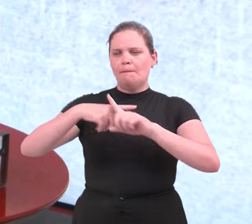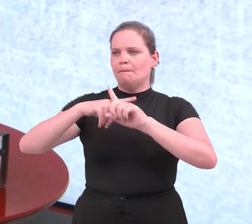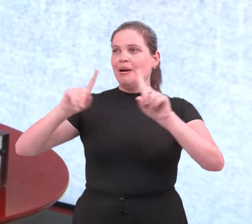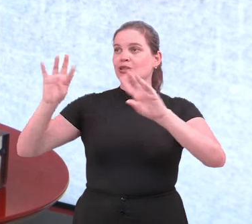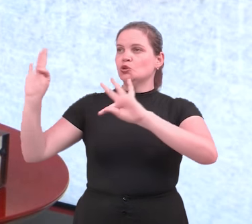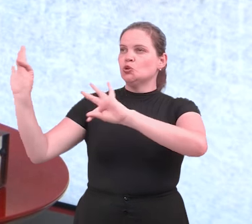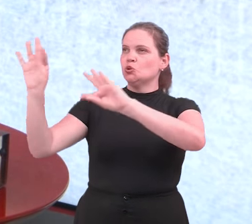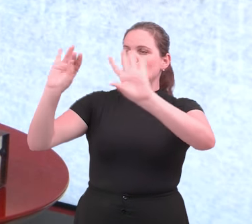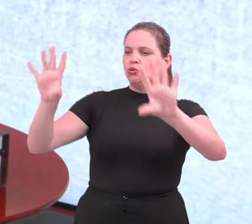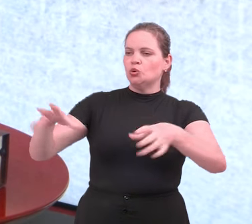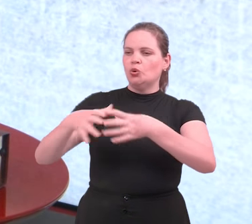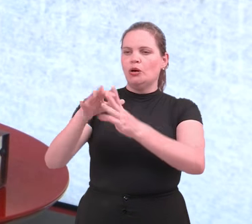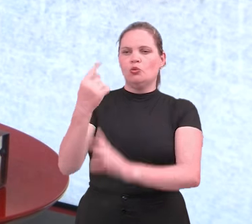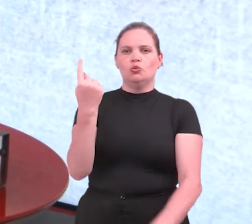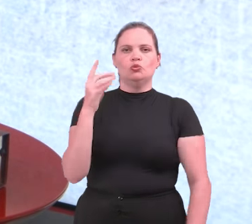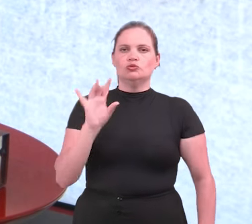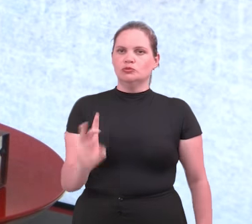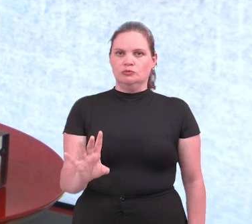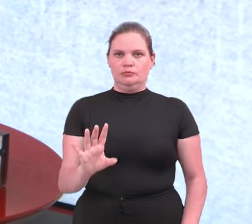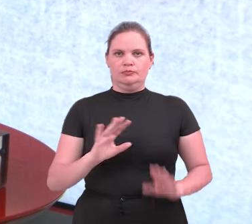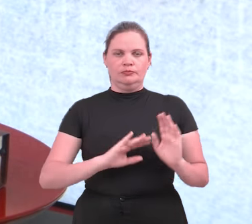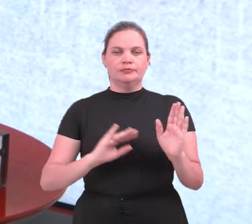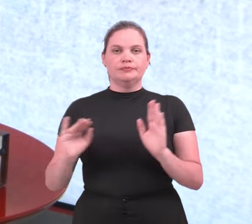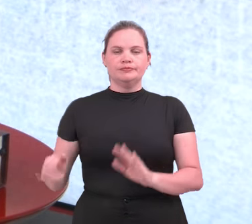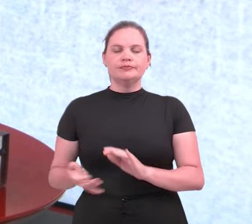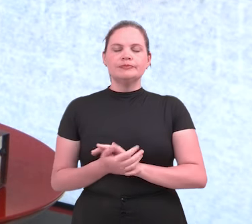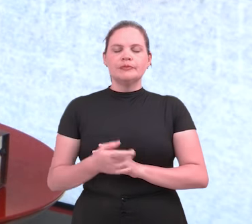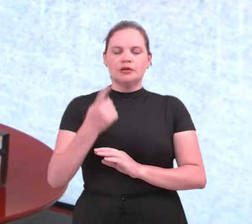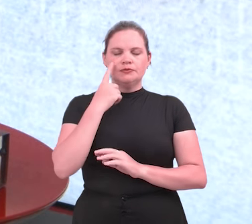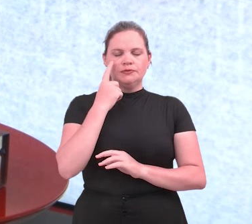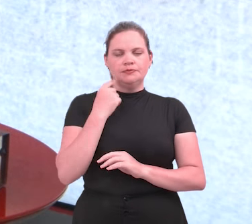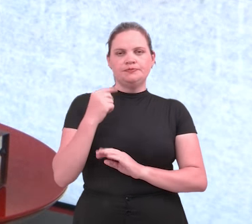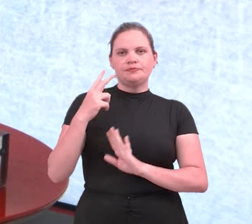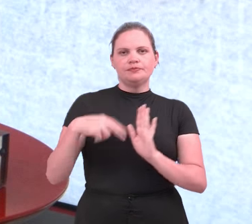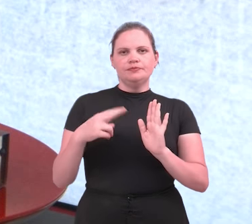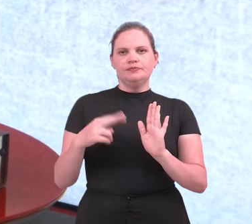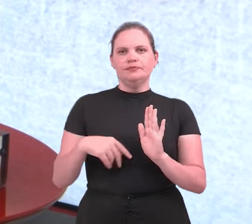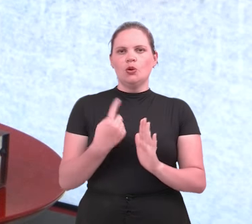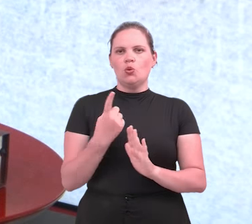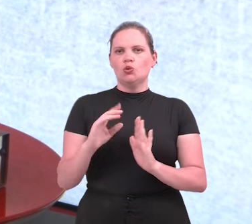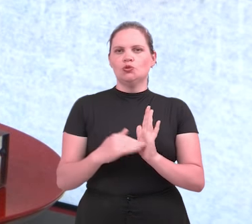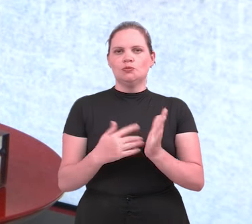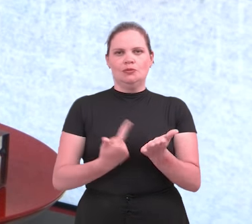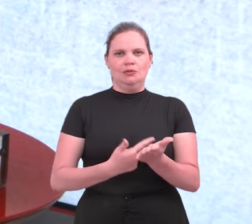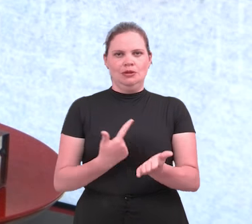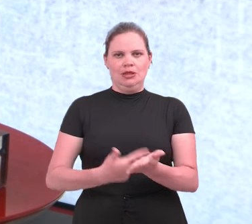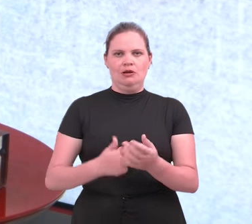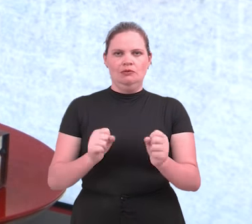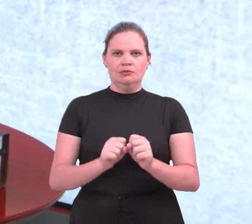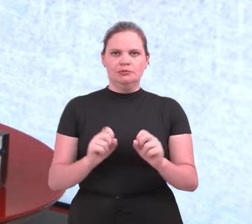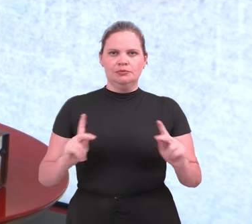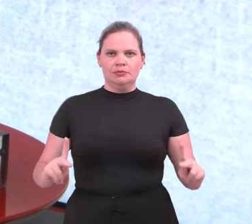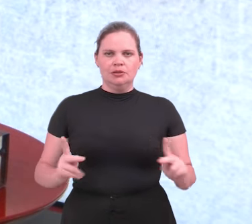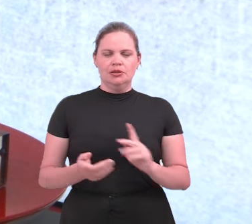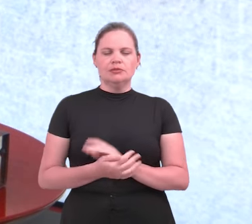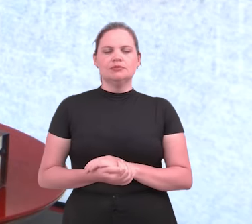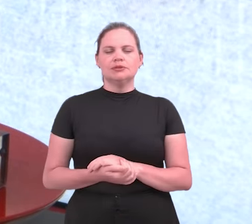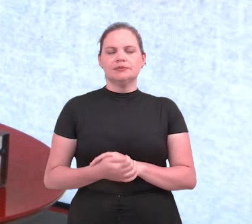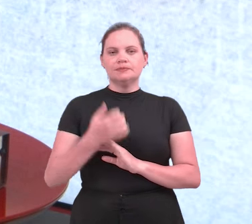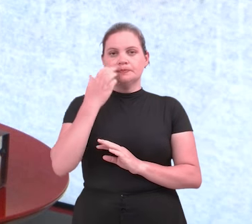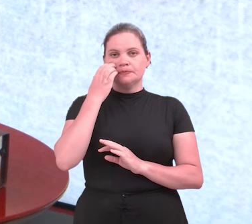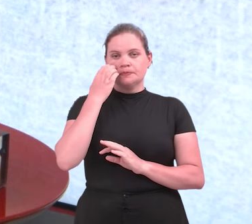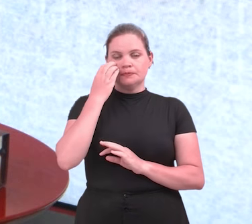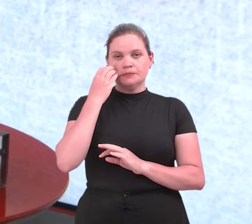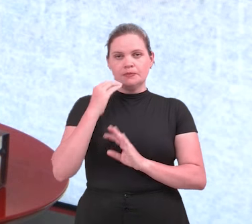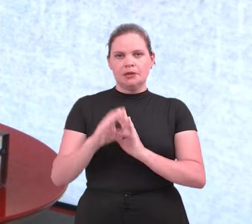aqui neste mundo. Aí nós pegamos agora o último livro da Bíblia, o Apocalipse, e vamos ler aqui o texto da palavra do Senhor,